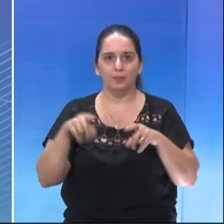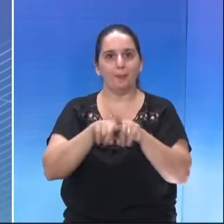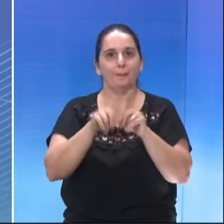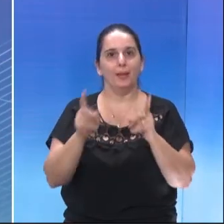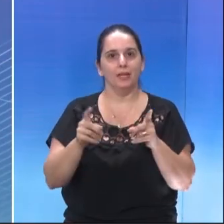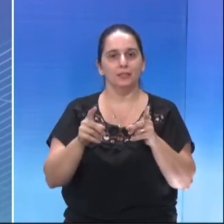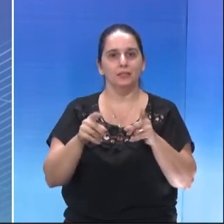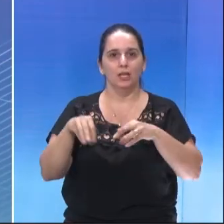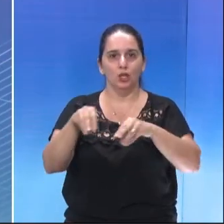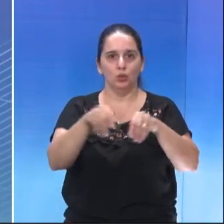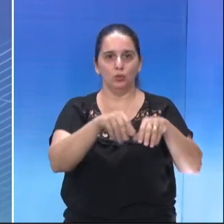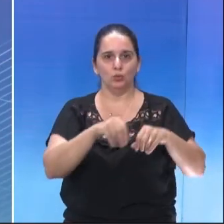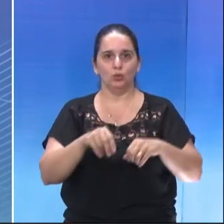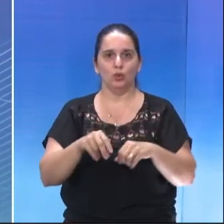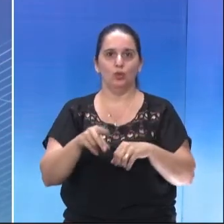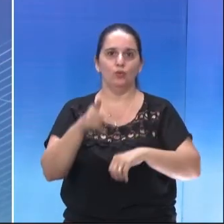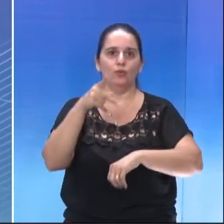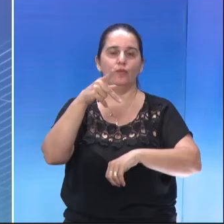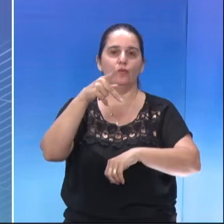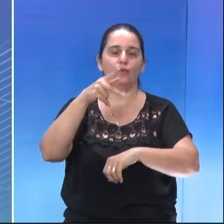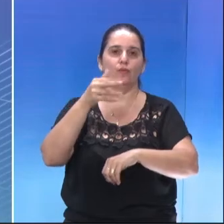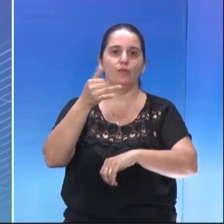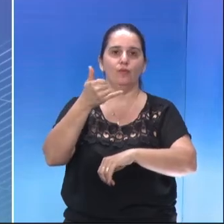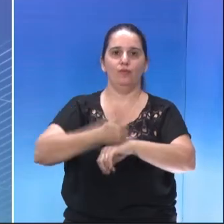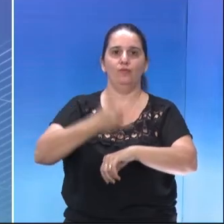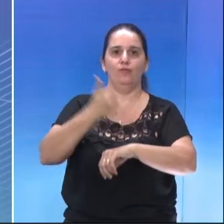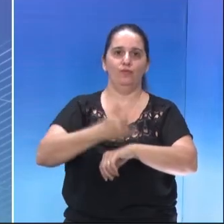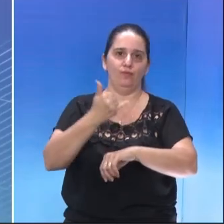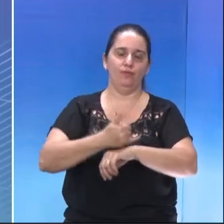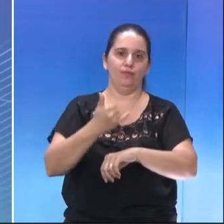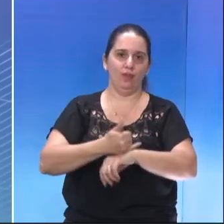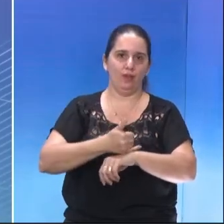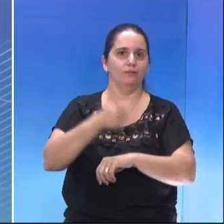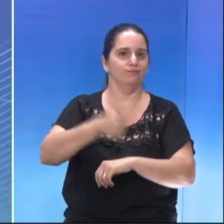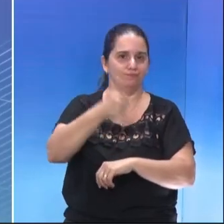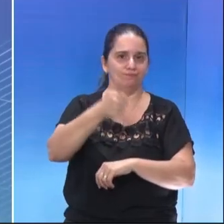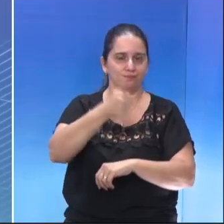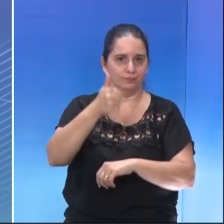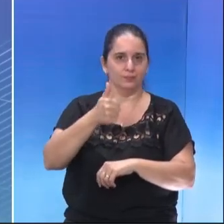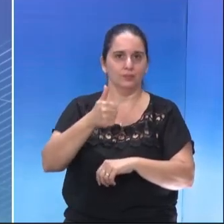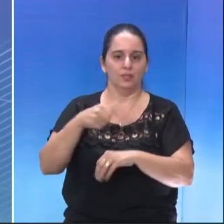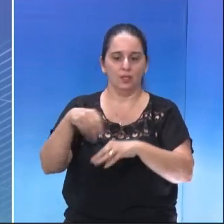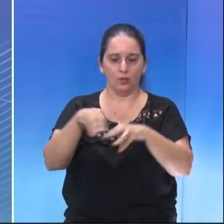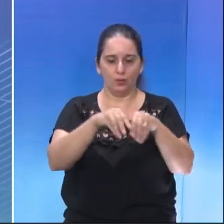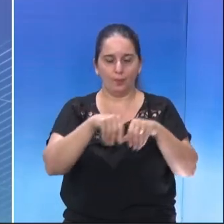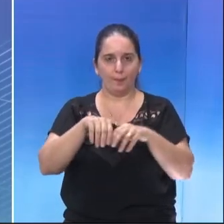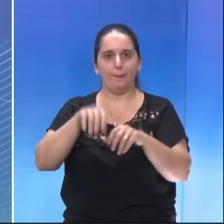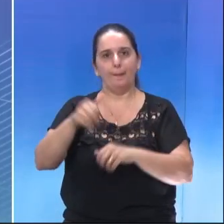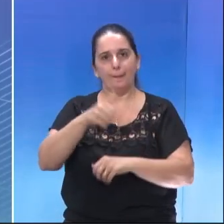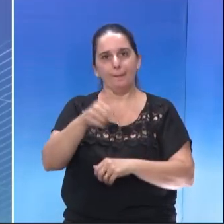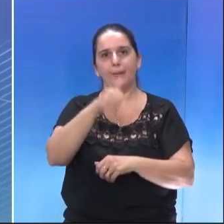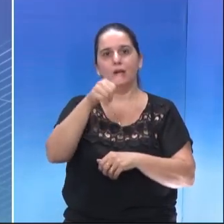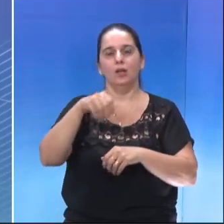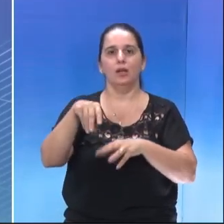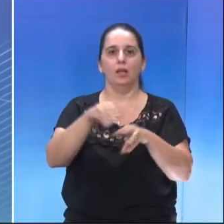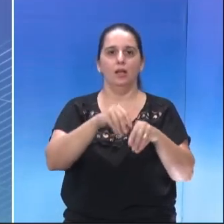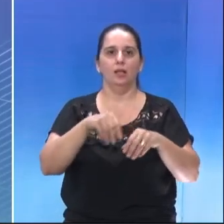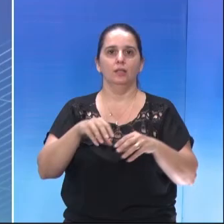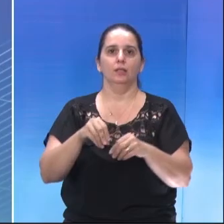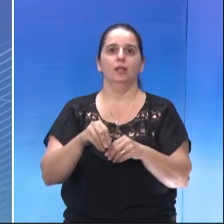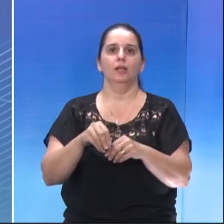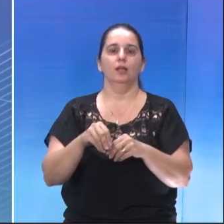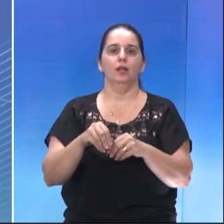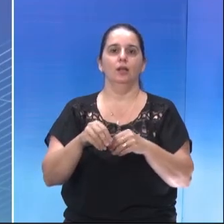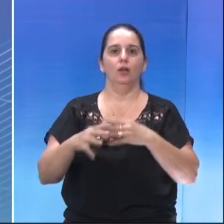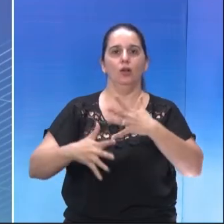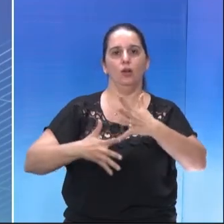anos, nós tivemos um avanço tecnológico em relação à questão de melhorias, né, da qualidade do solo. Então você faz o quê? Você faz um